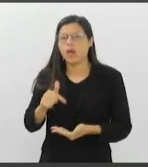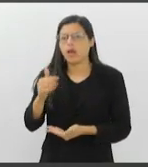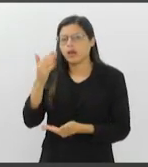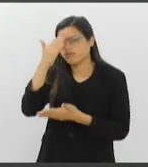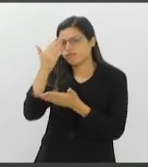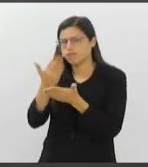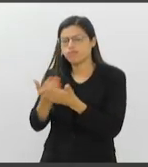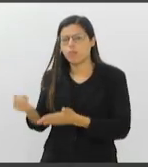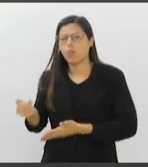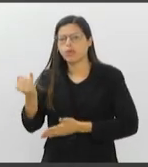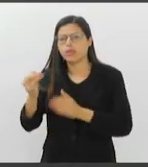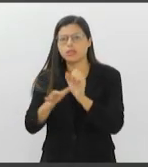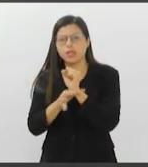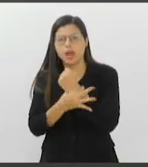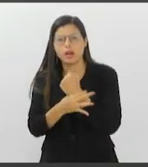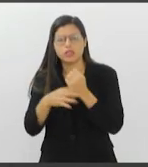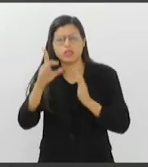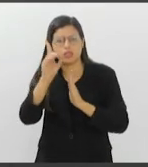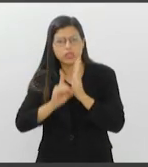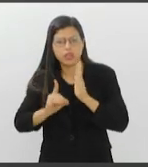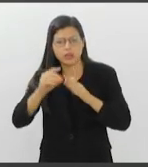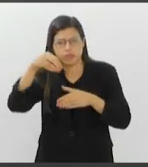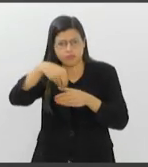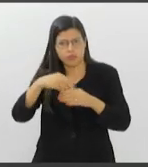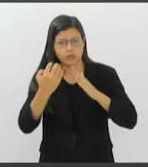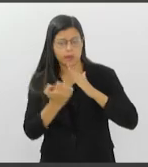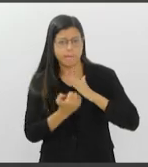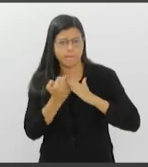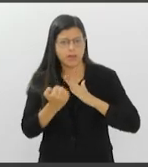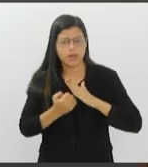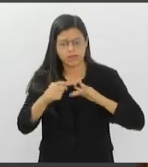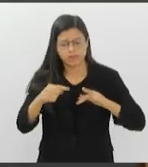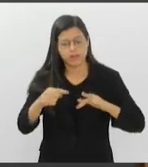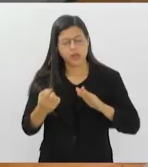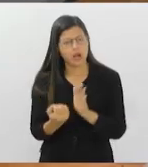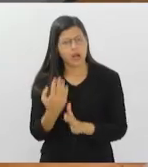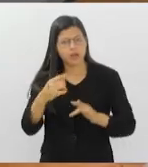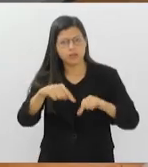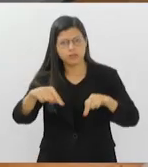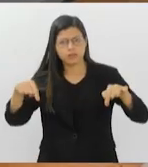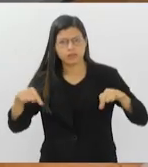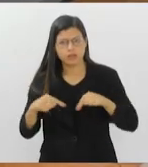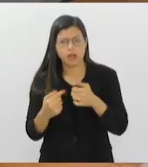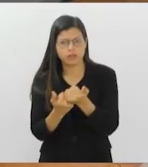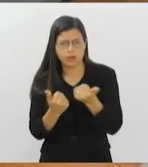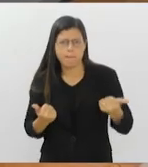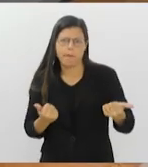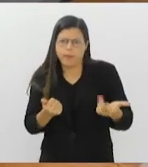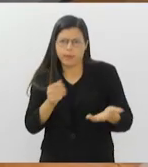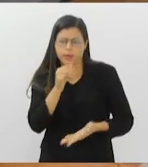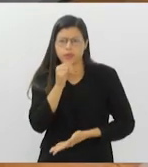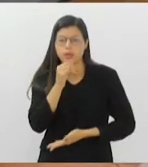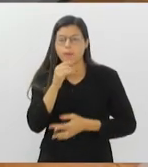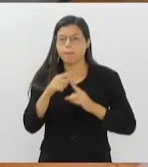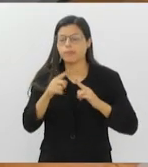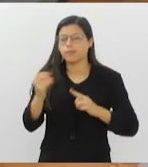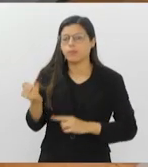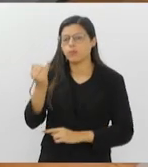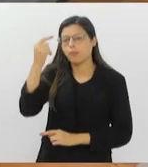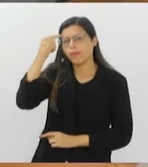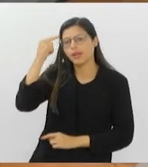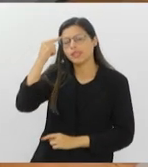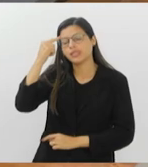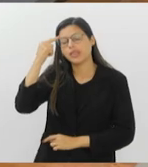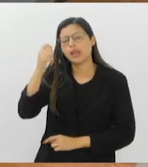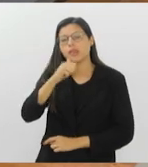esse direito dentro das empresas através das salas de apoio, por exemplo. Mas também é importante pensar nas mães